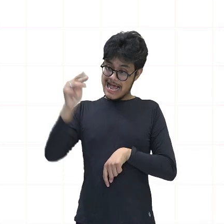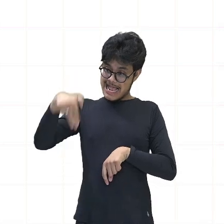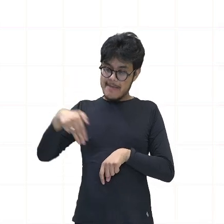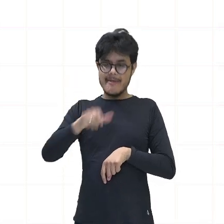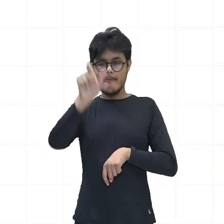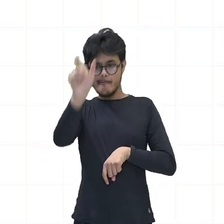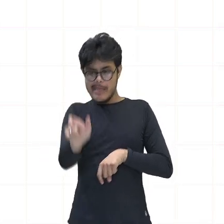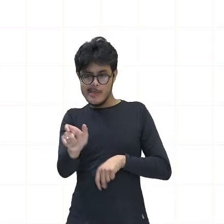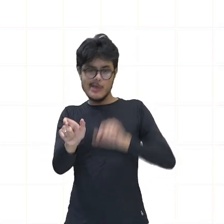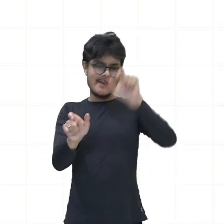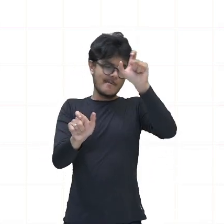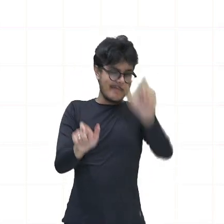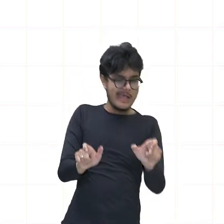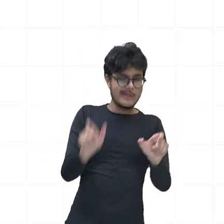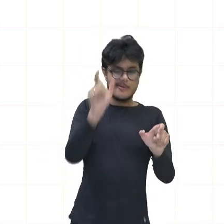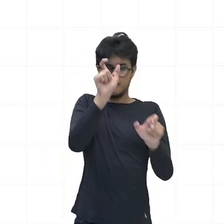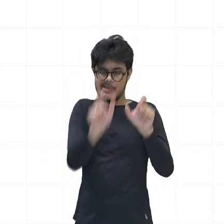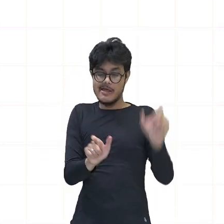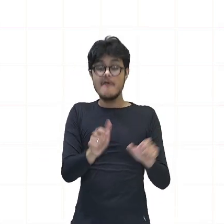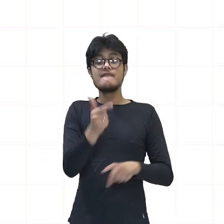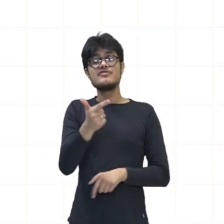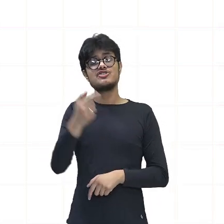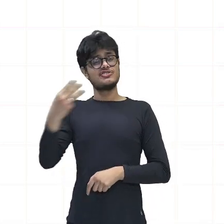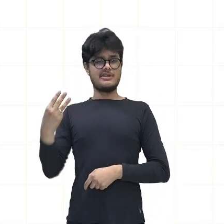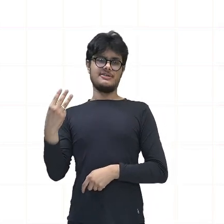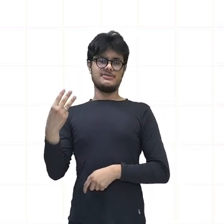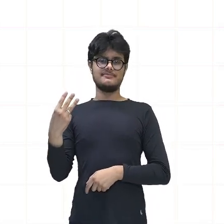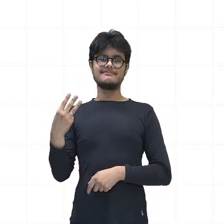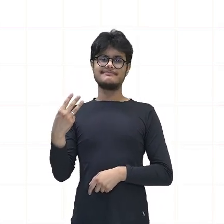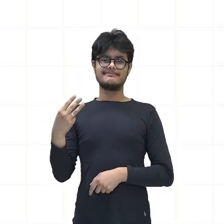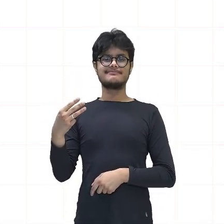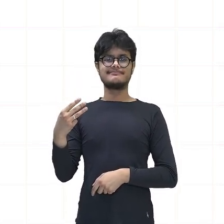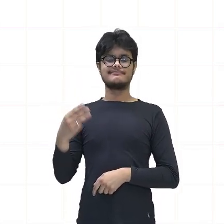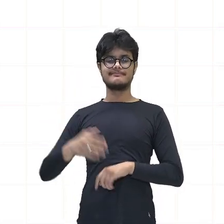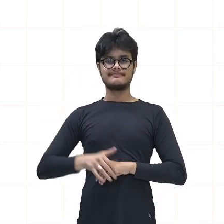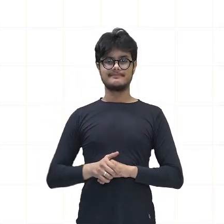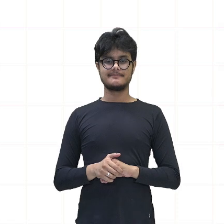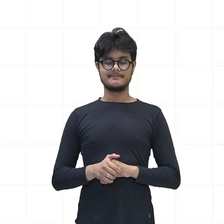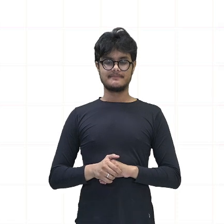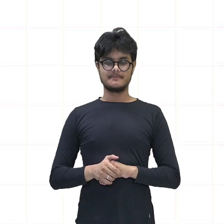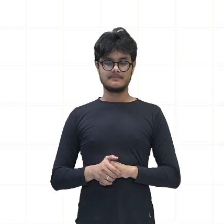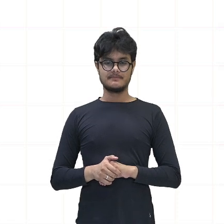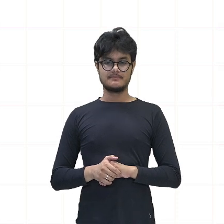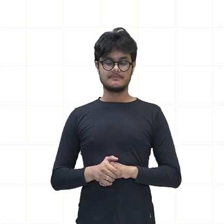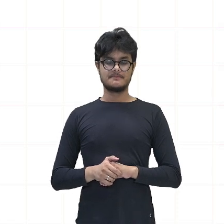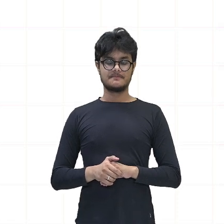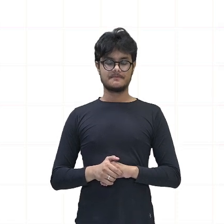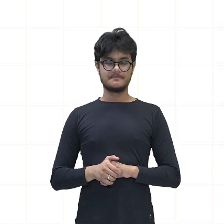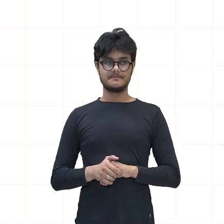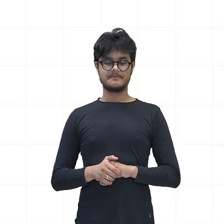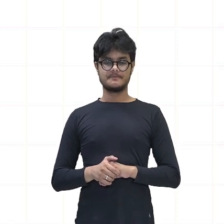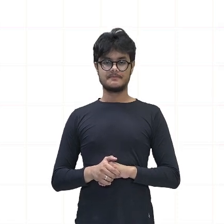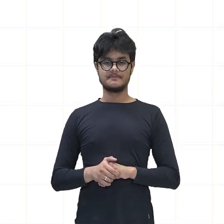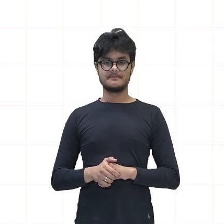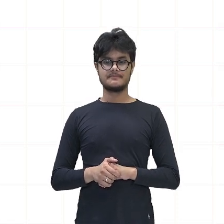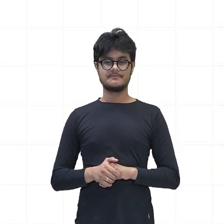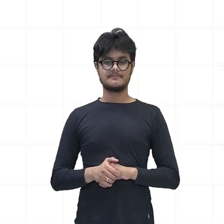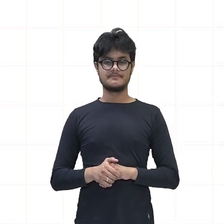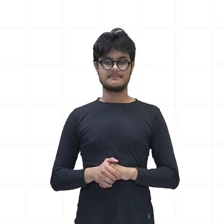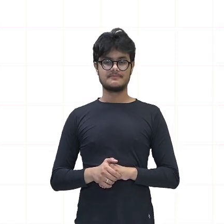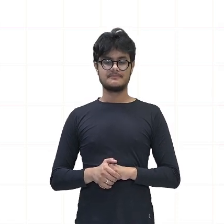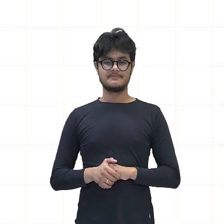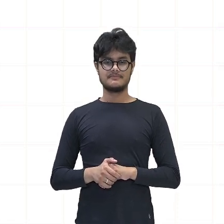brasileiro há, em média, 23,8 habitantes por quilômetros quadrados. Falando ainda sobre a distribuição da